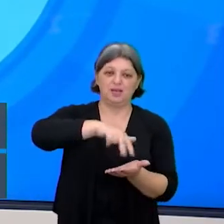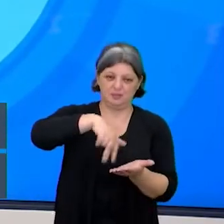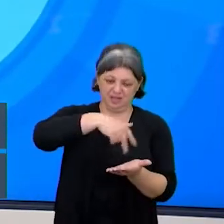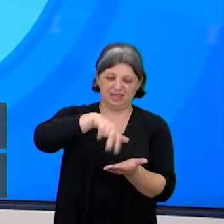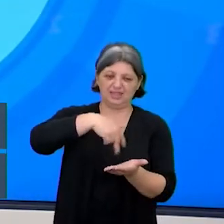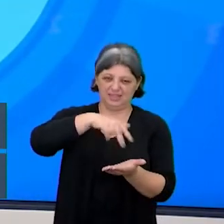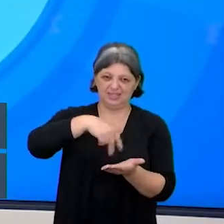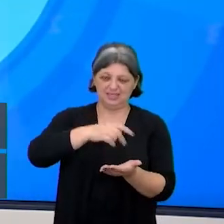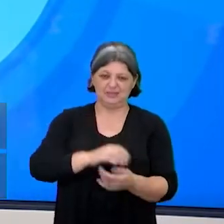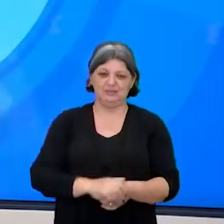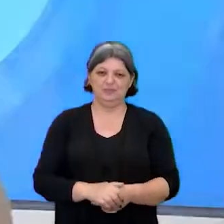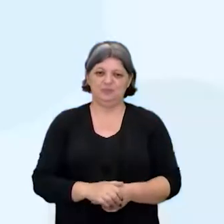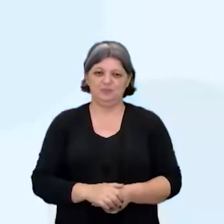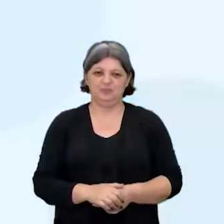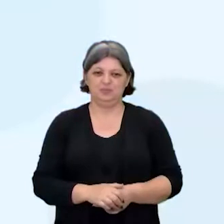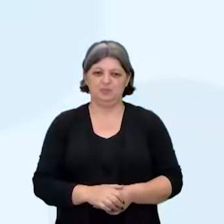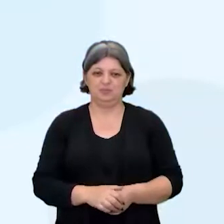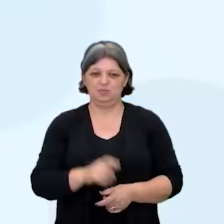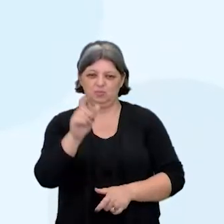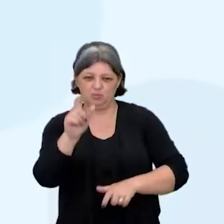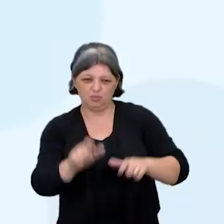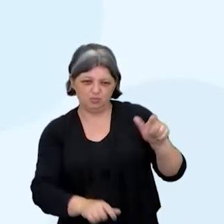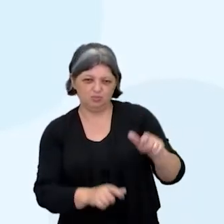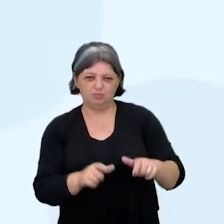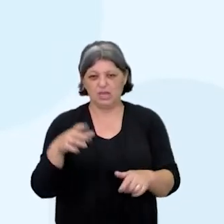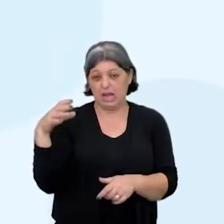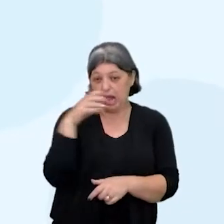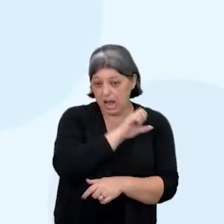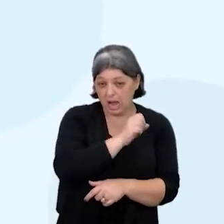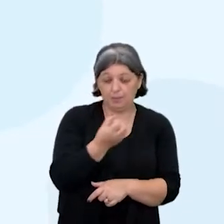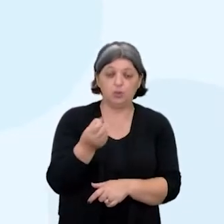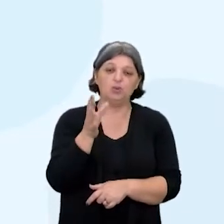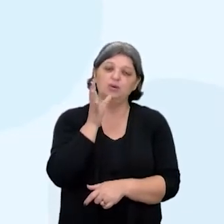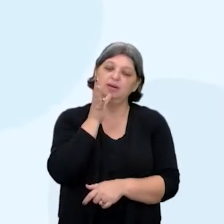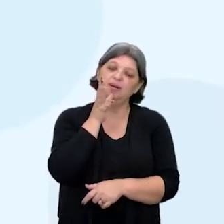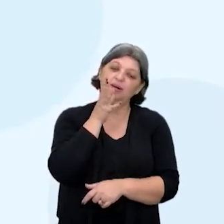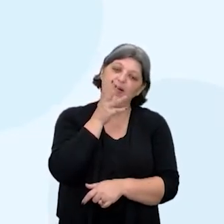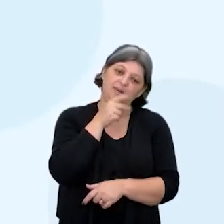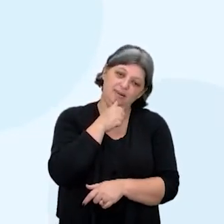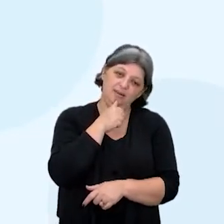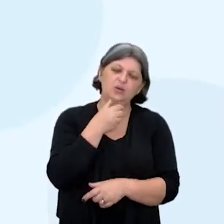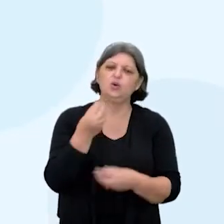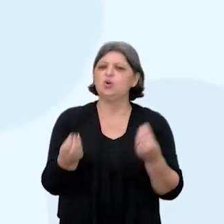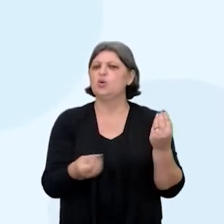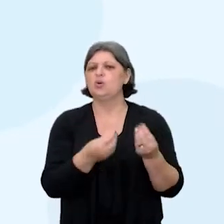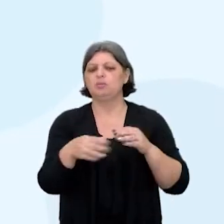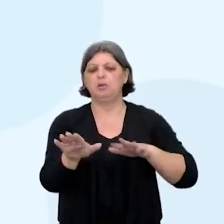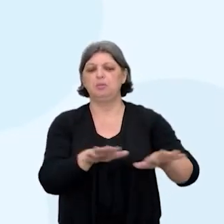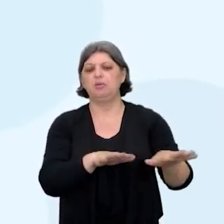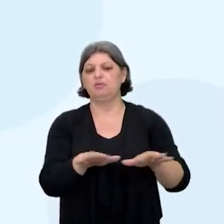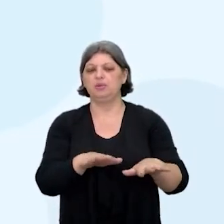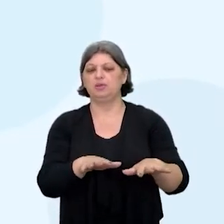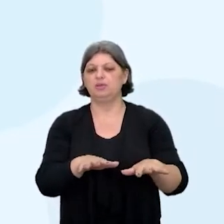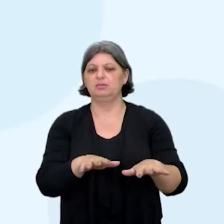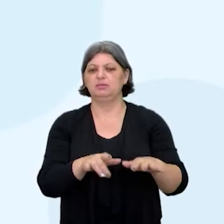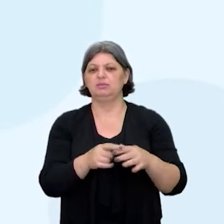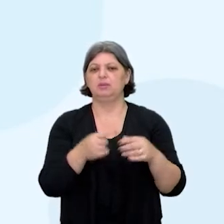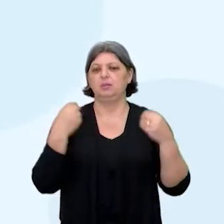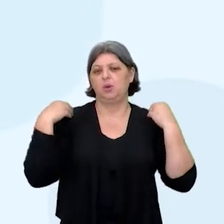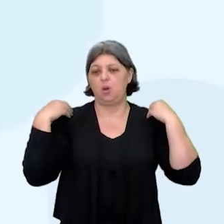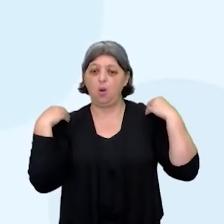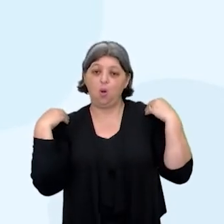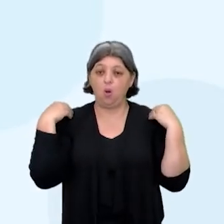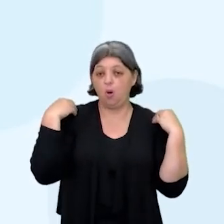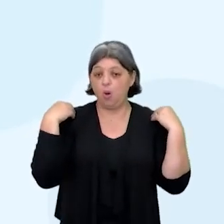Essa animação, vocês percebem que os movimentos estão agitados ou mais calmos? Como são os movimentos? Balança mais os